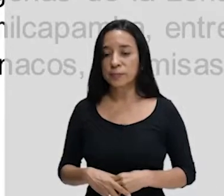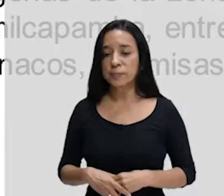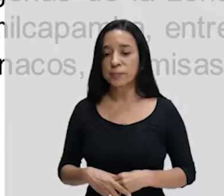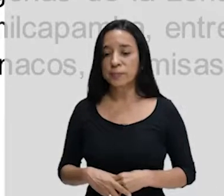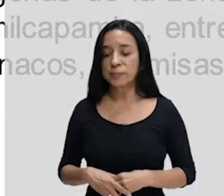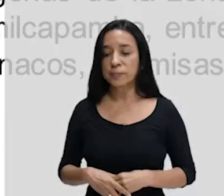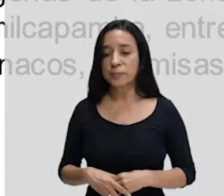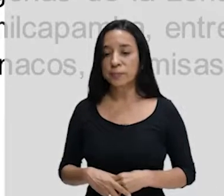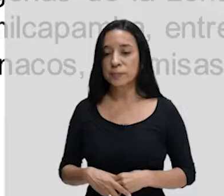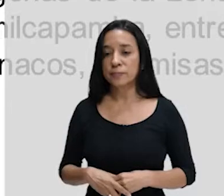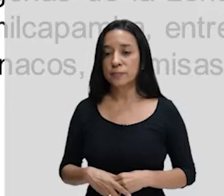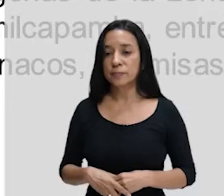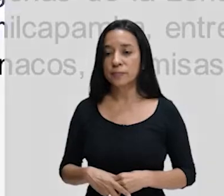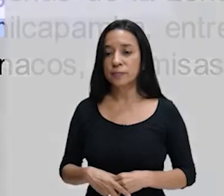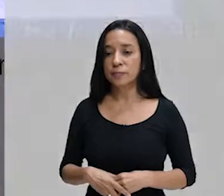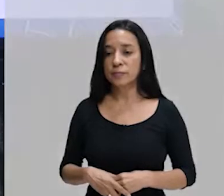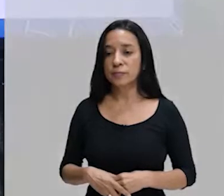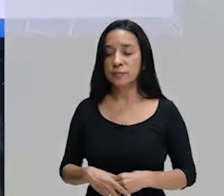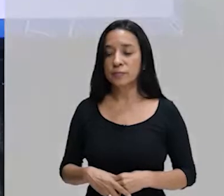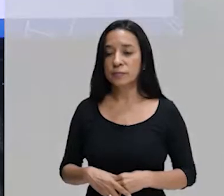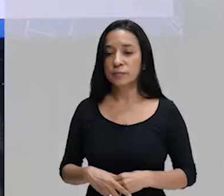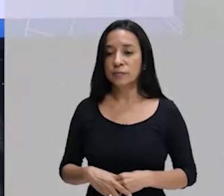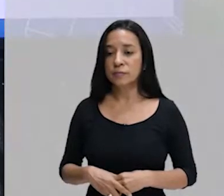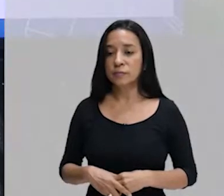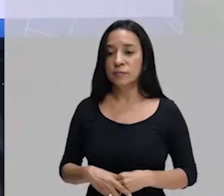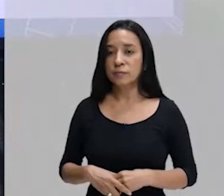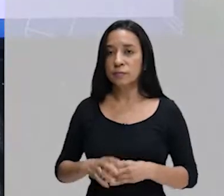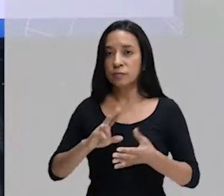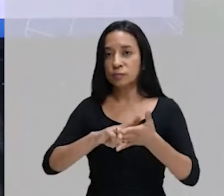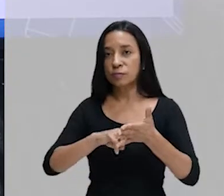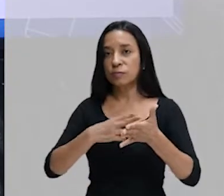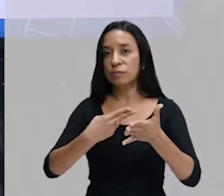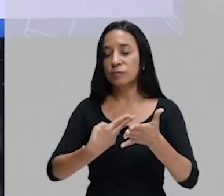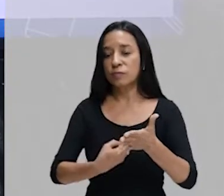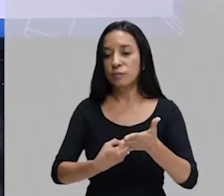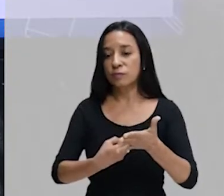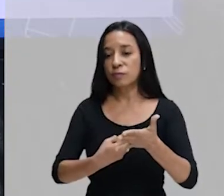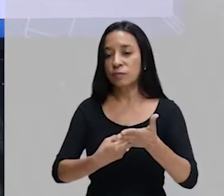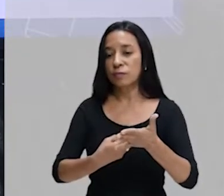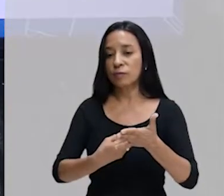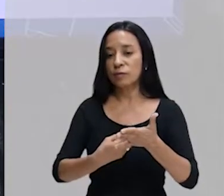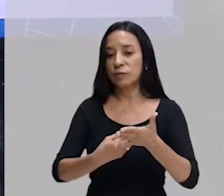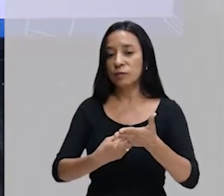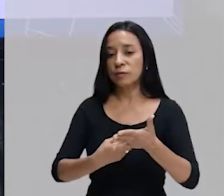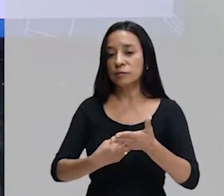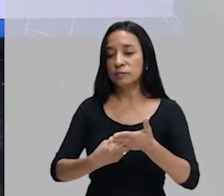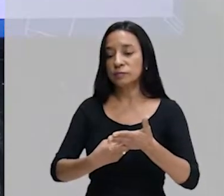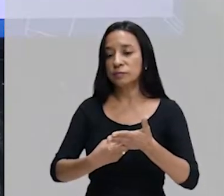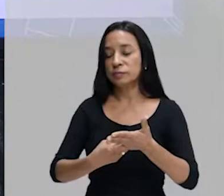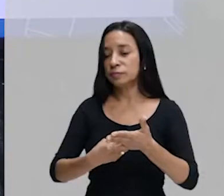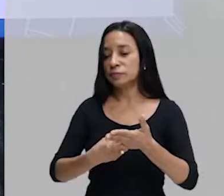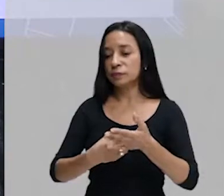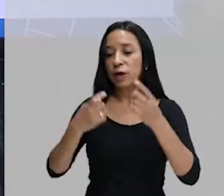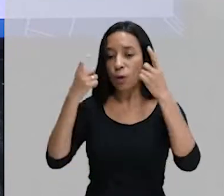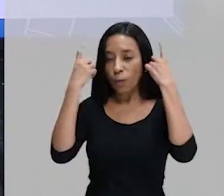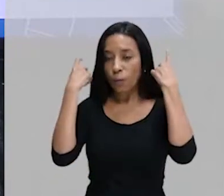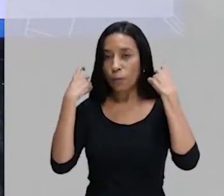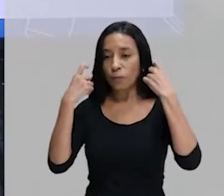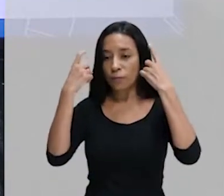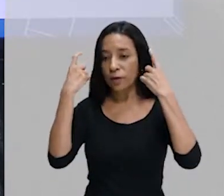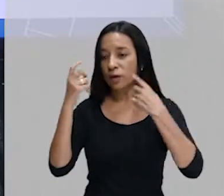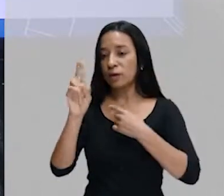e alpargatas, né? Alpargatas. Então, a lã da ovelha, ela é